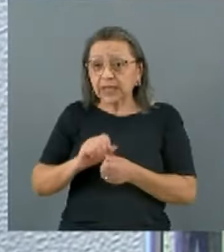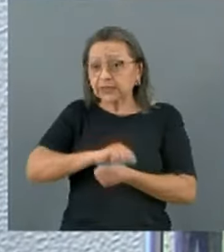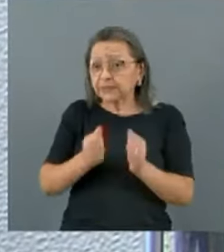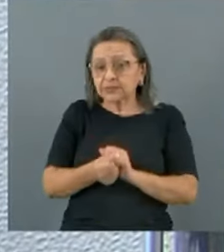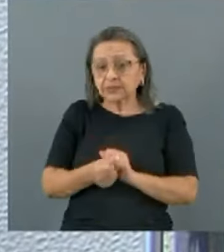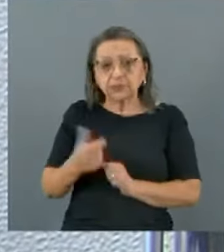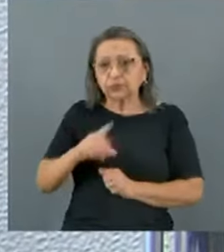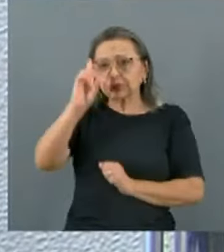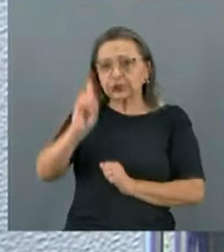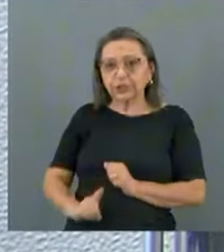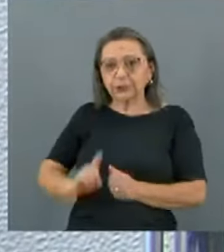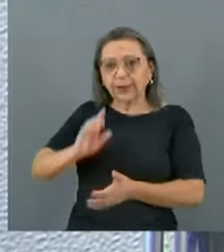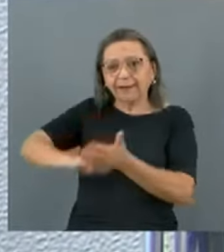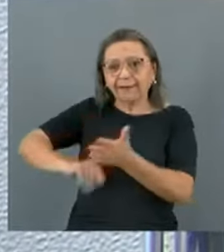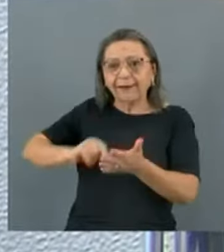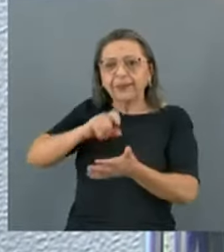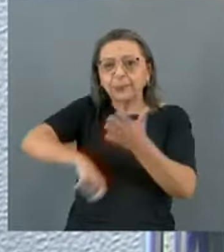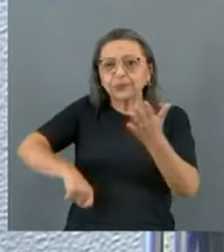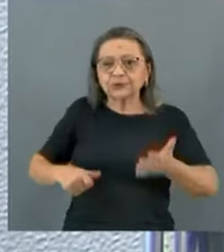direito à isenção.